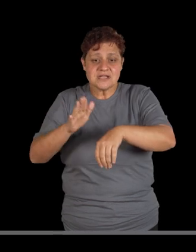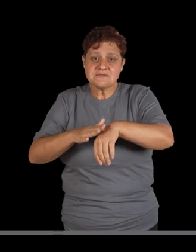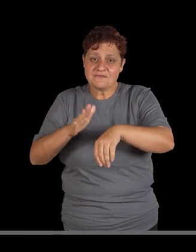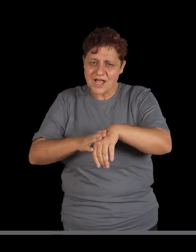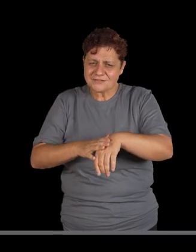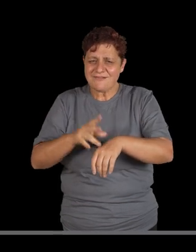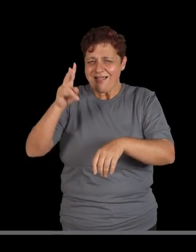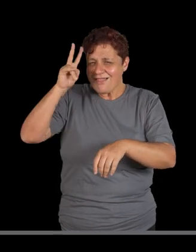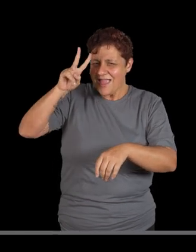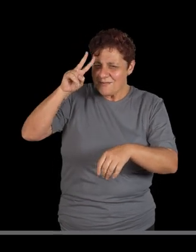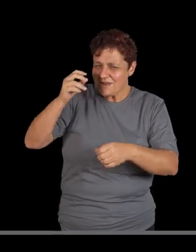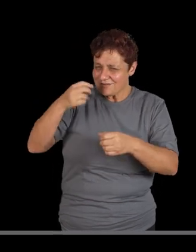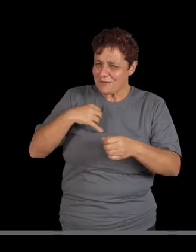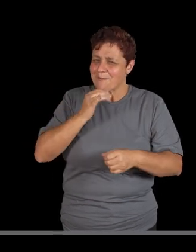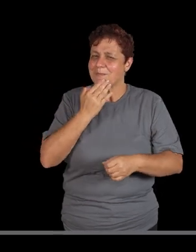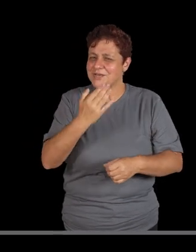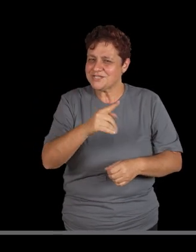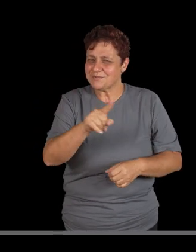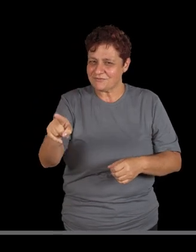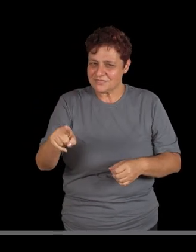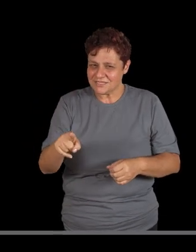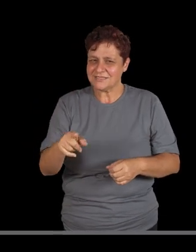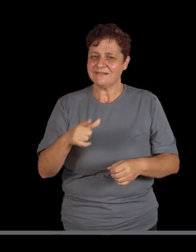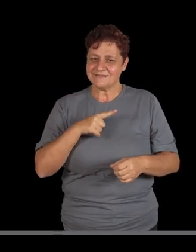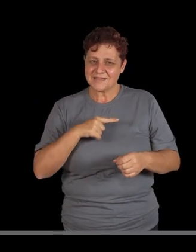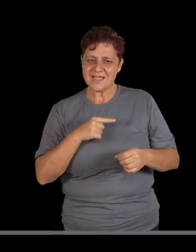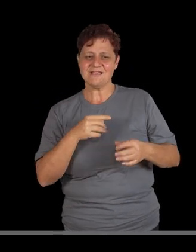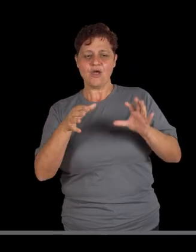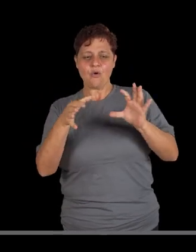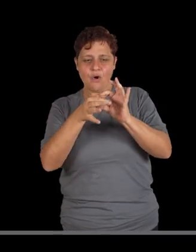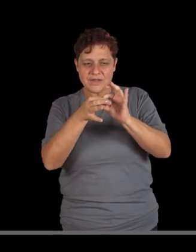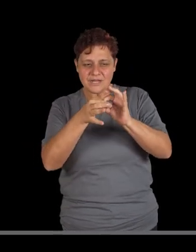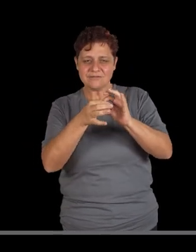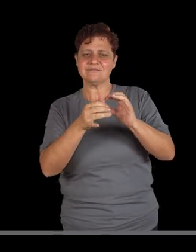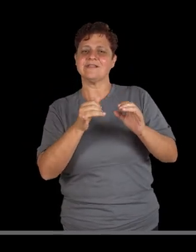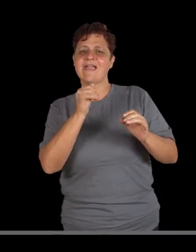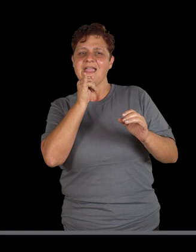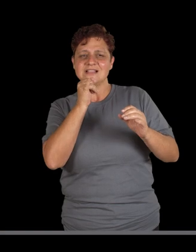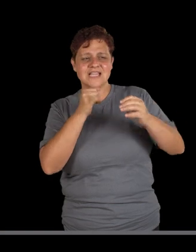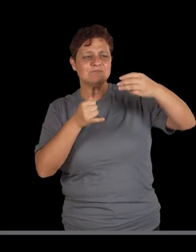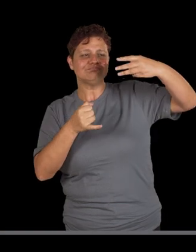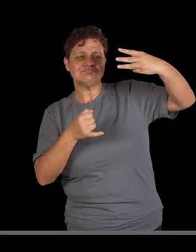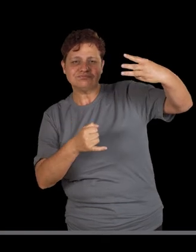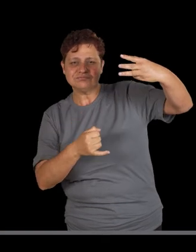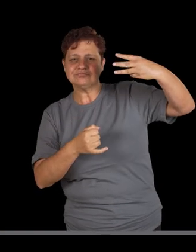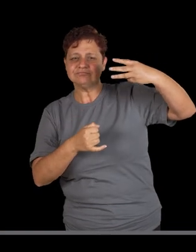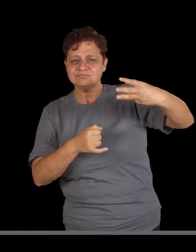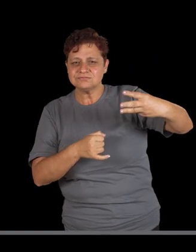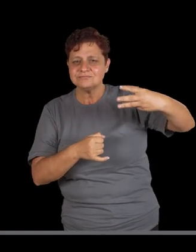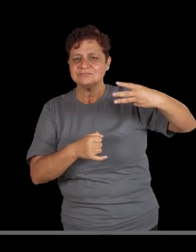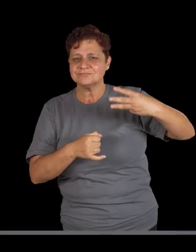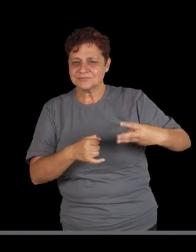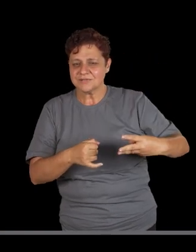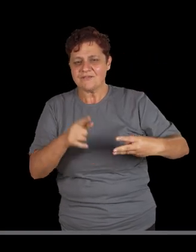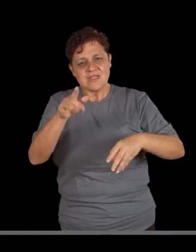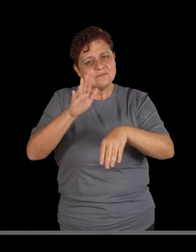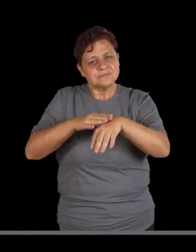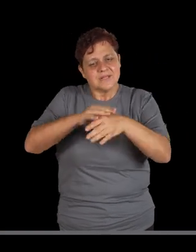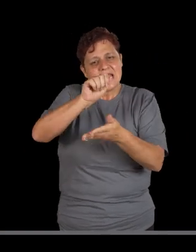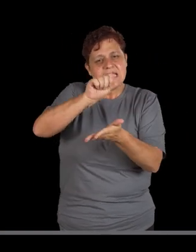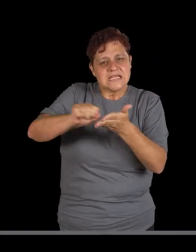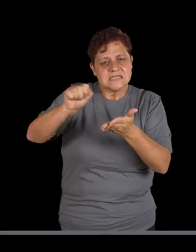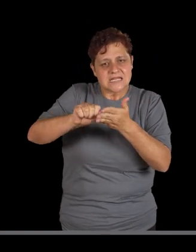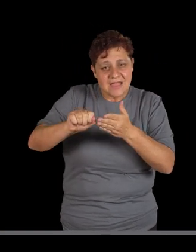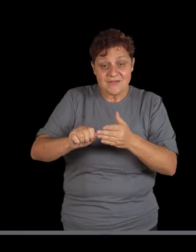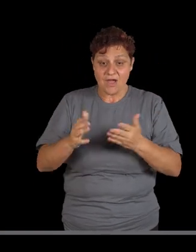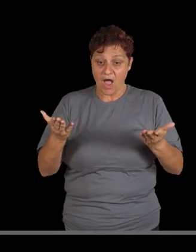aquilo que eu falei no começo do vídeo, tá? Escreva esses dois exemplos, deixa aí três espaços, né? Para você fazer três exemplos,